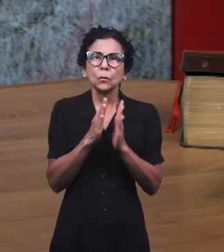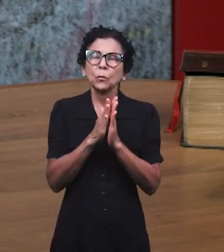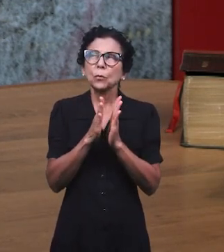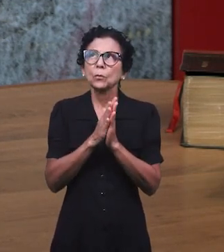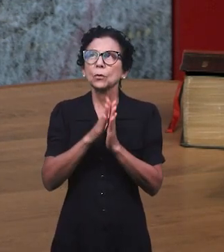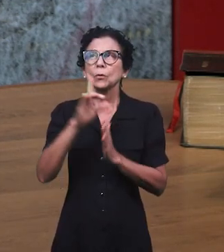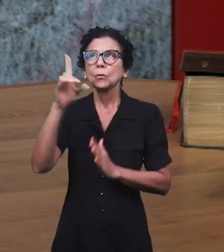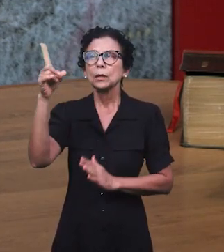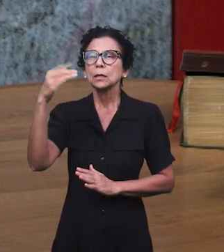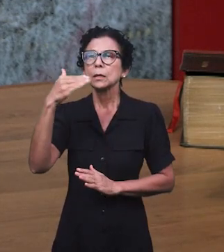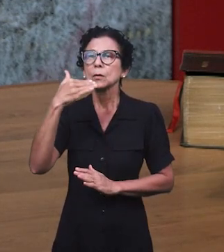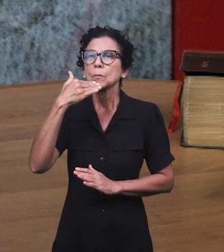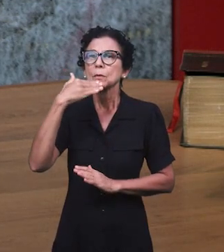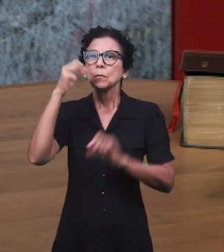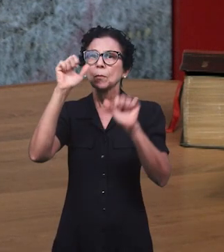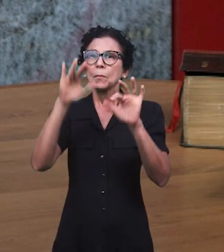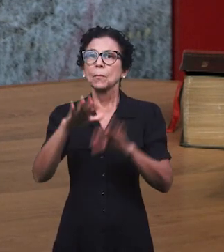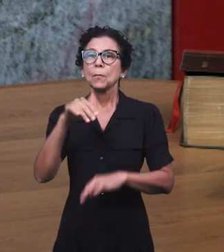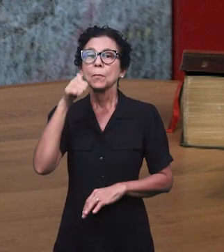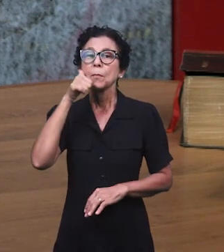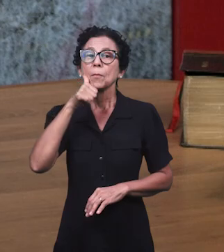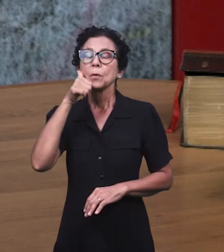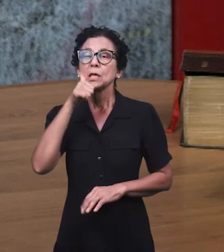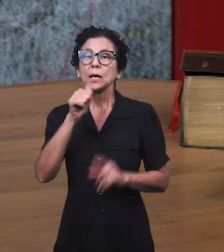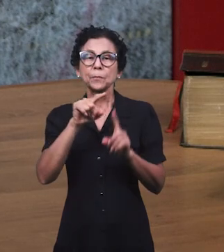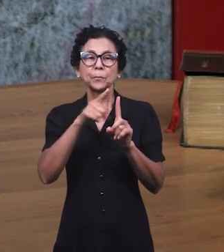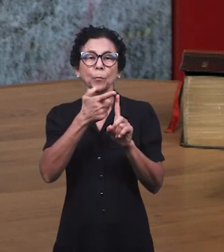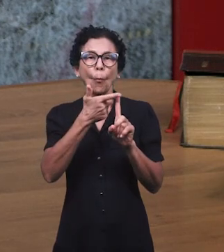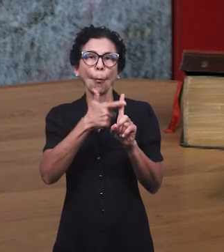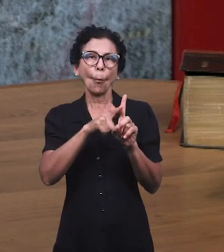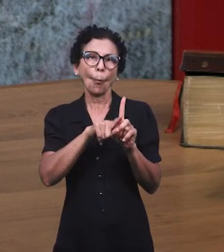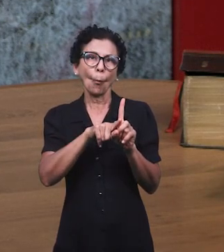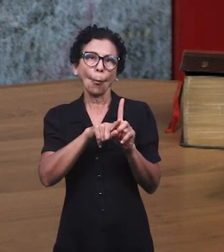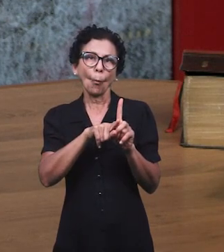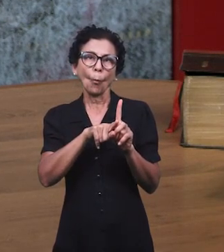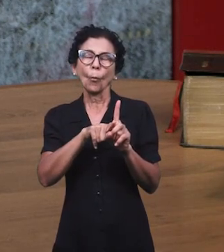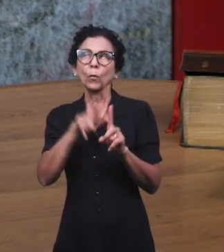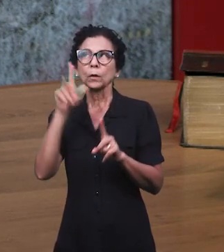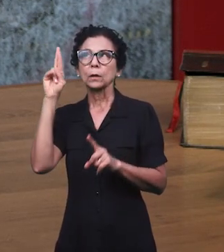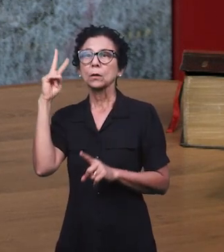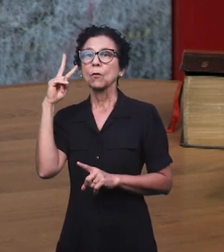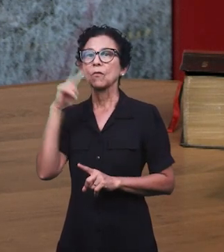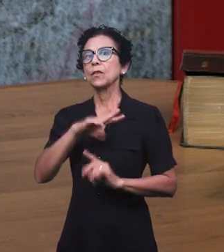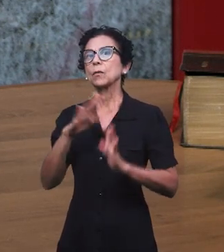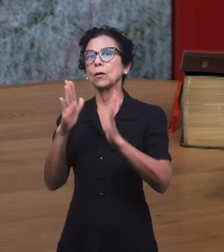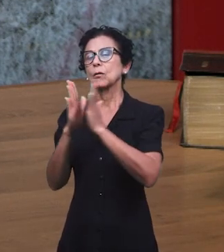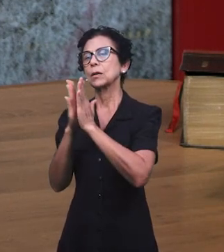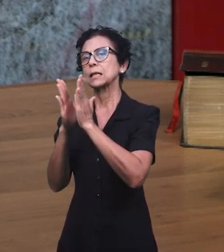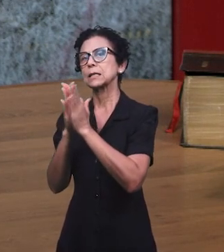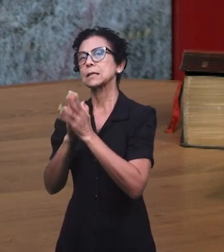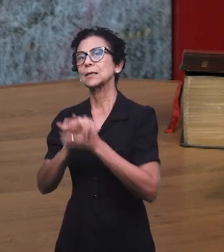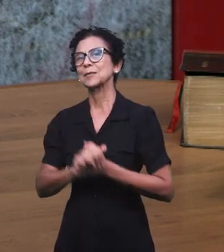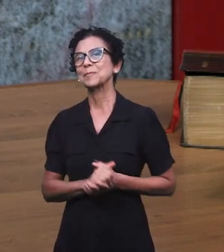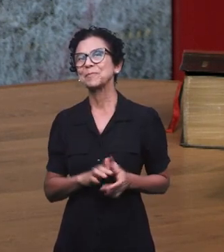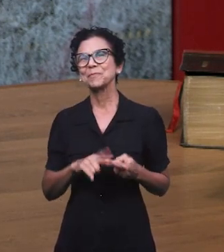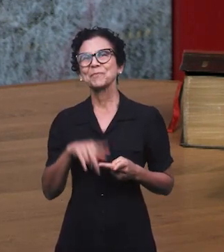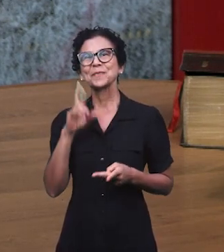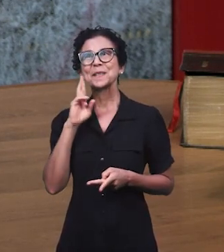era estéril. E o Senhor ouviu as suas orações, e Rebeca, sua